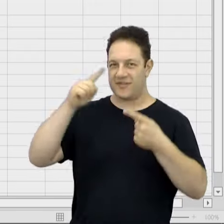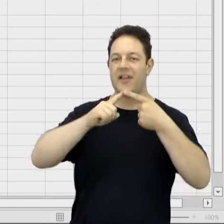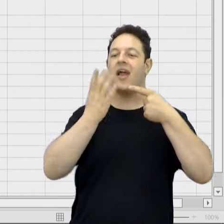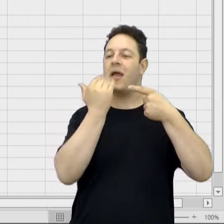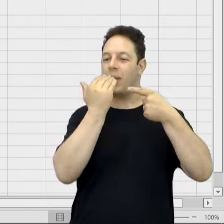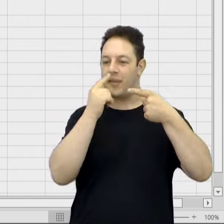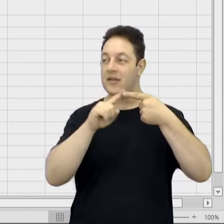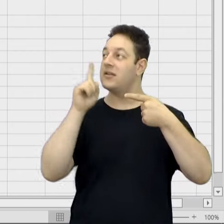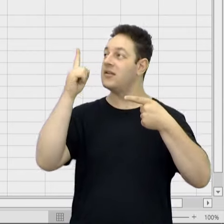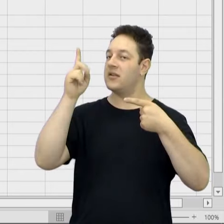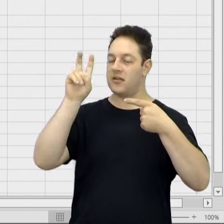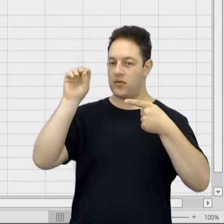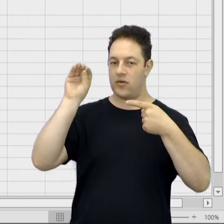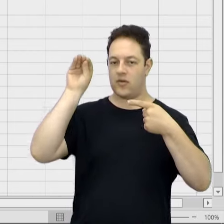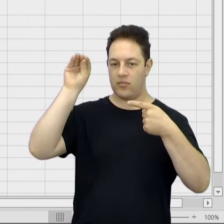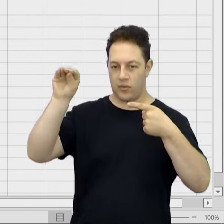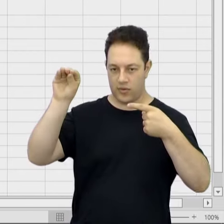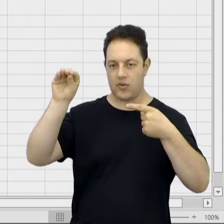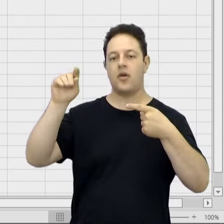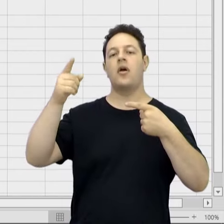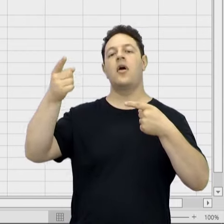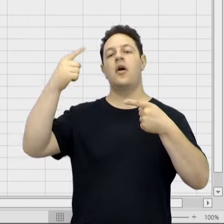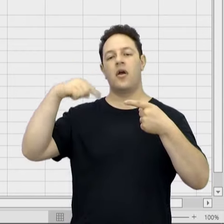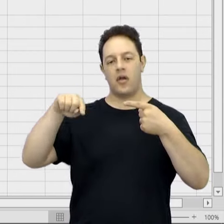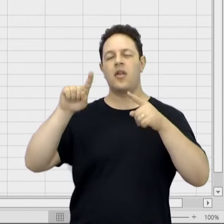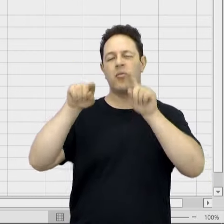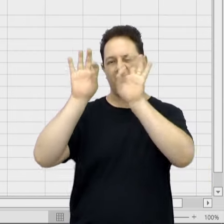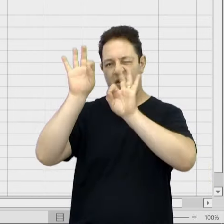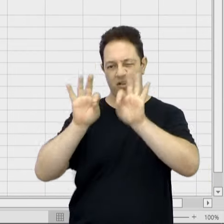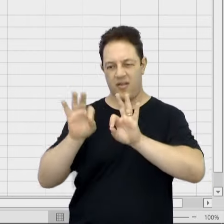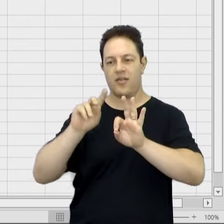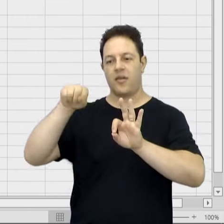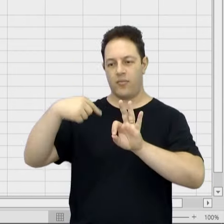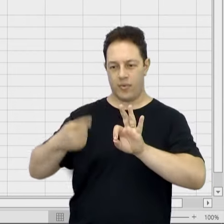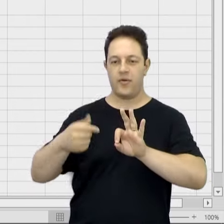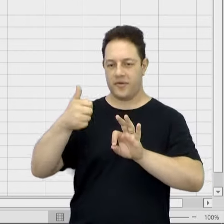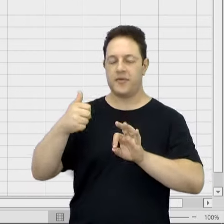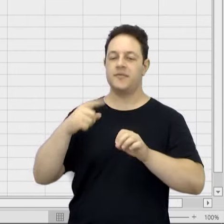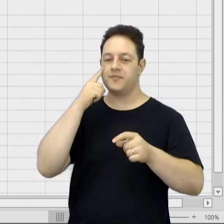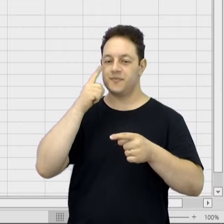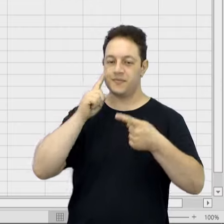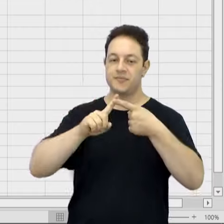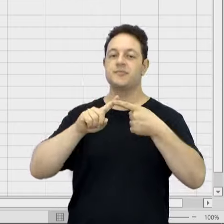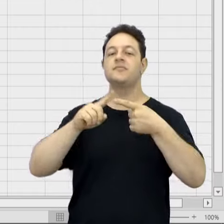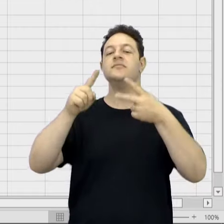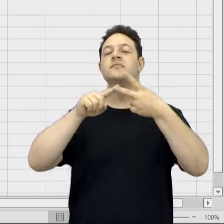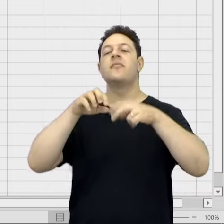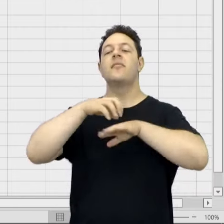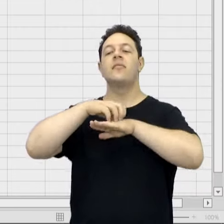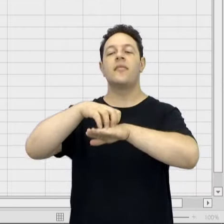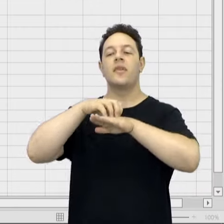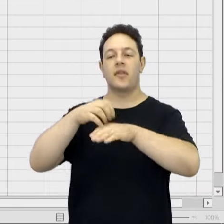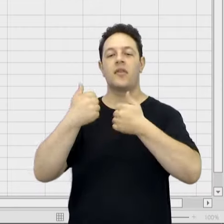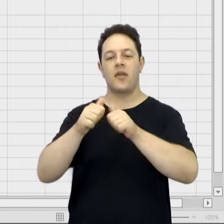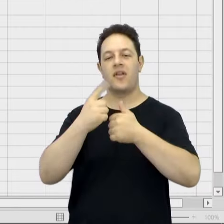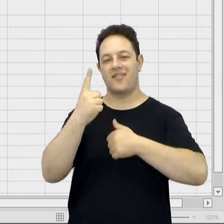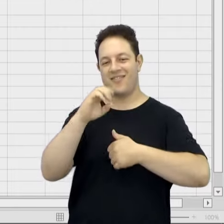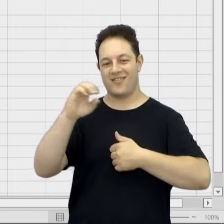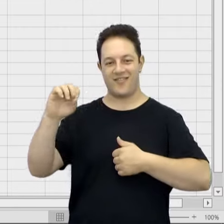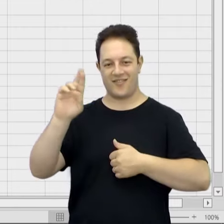que eu ensinei só colocar o número, depois a gente formata a célula inteira. E o transporte